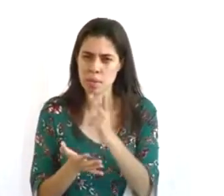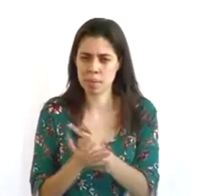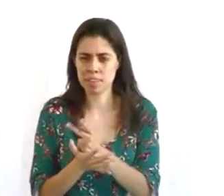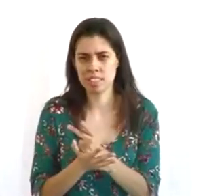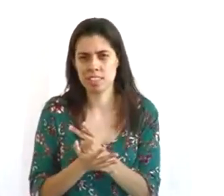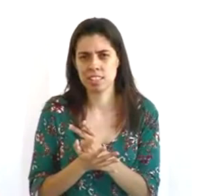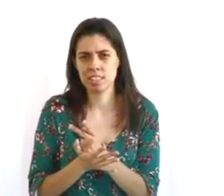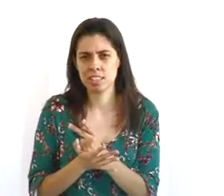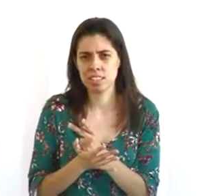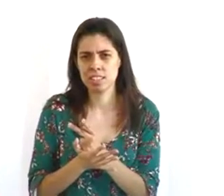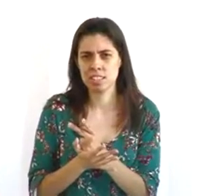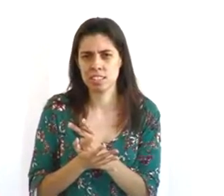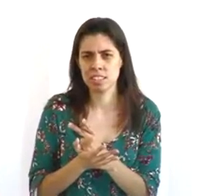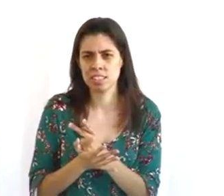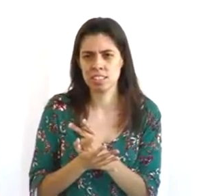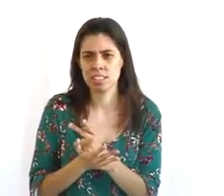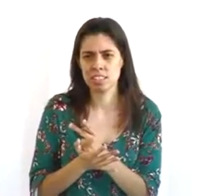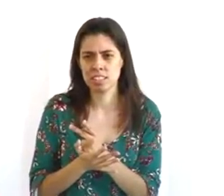vez,